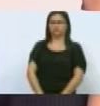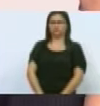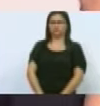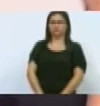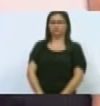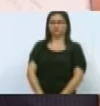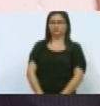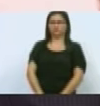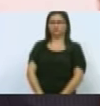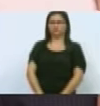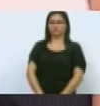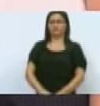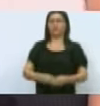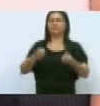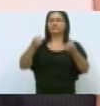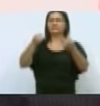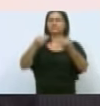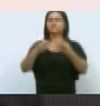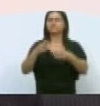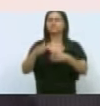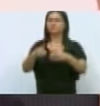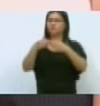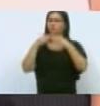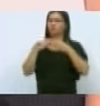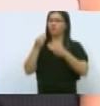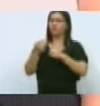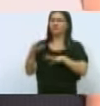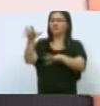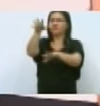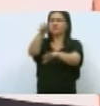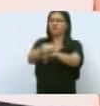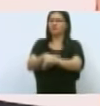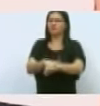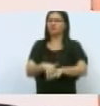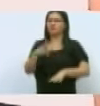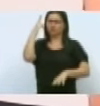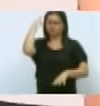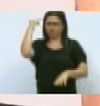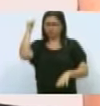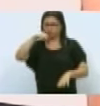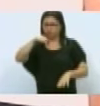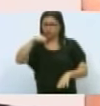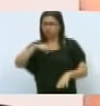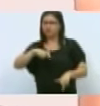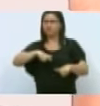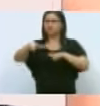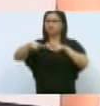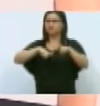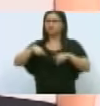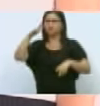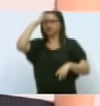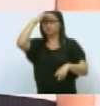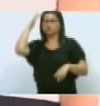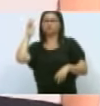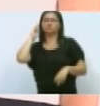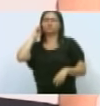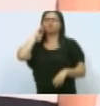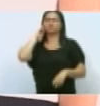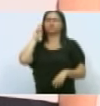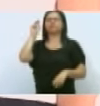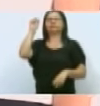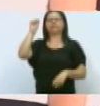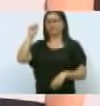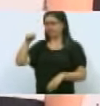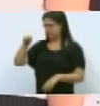Valquíria, explica para nós, a inclusão é algo que acontece muito aqui, principalmente com as pessoas surdas aqui na empresa? Sim, a gente